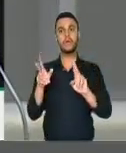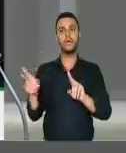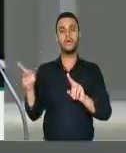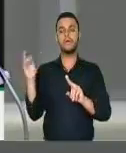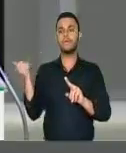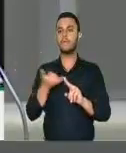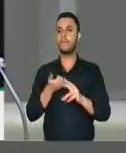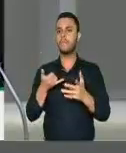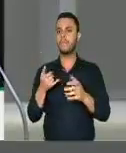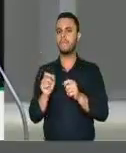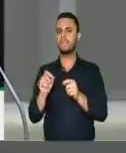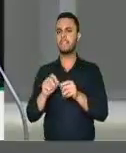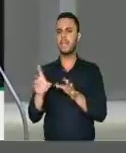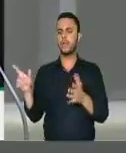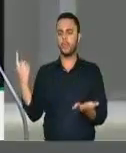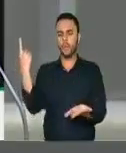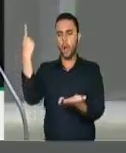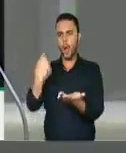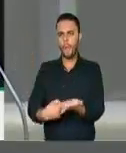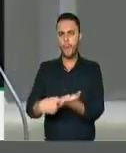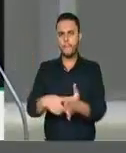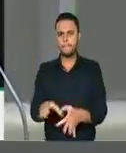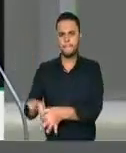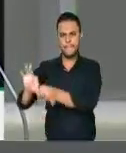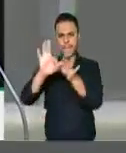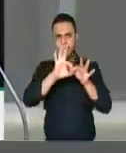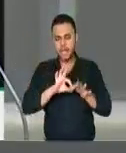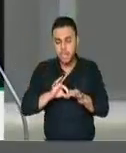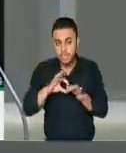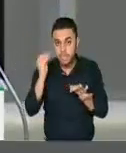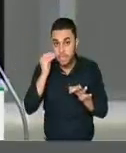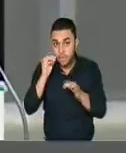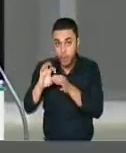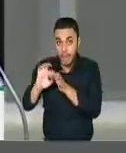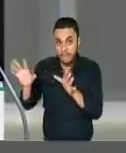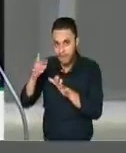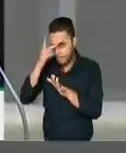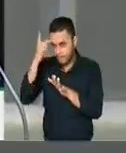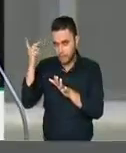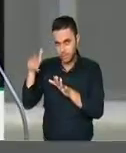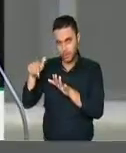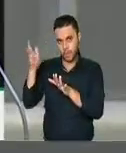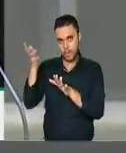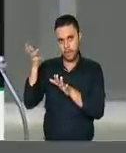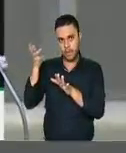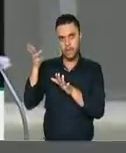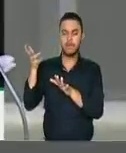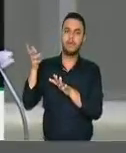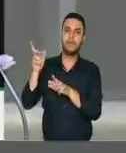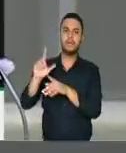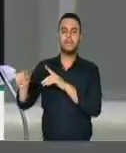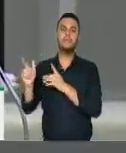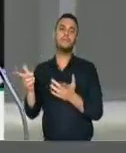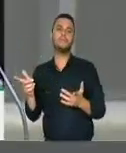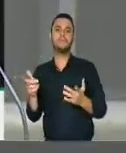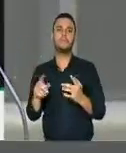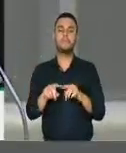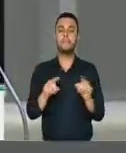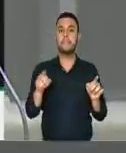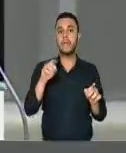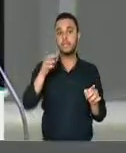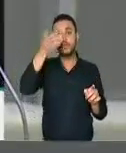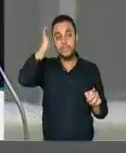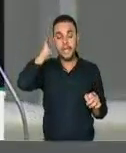um acordão tentando livrar corruptos da cadeia. Temer foi denunciado por